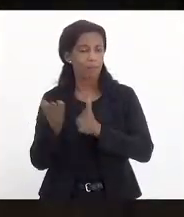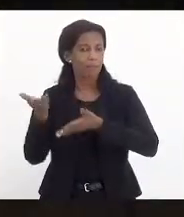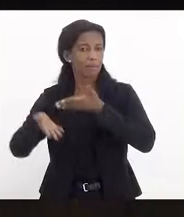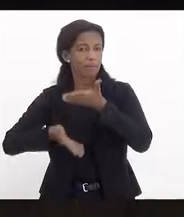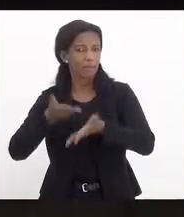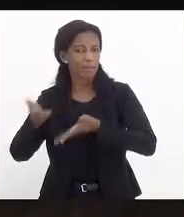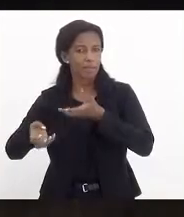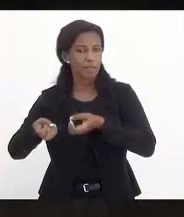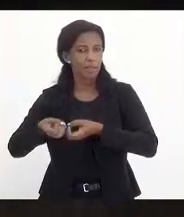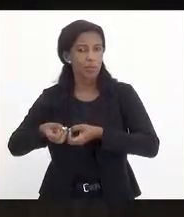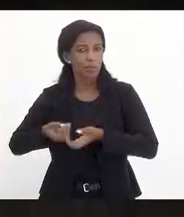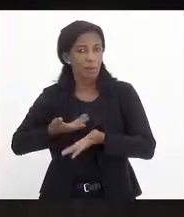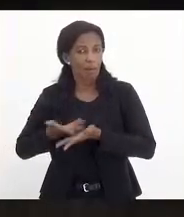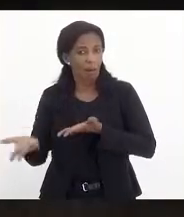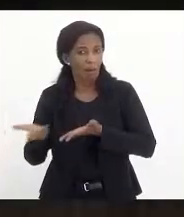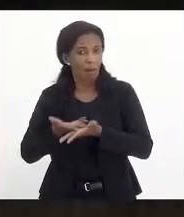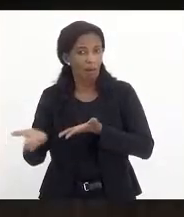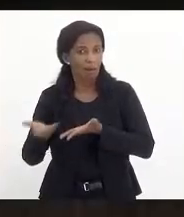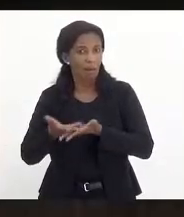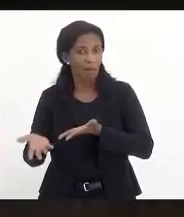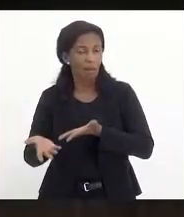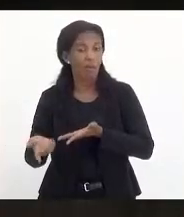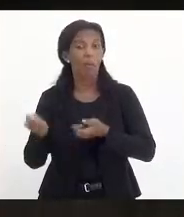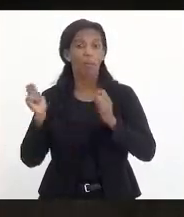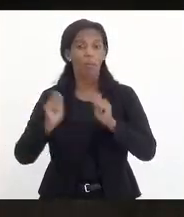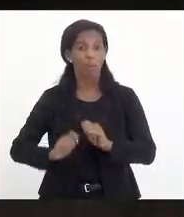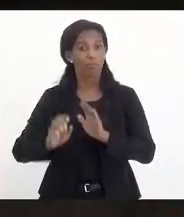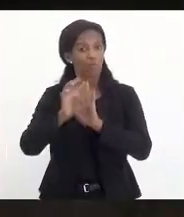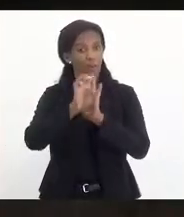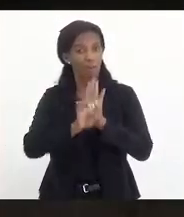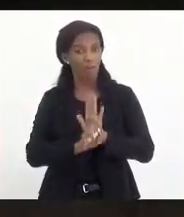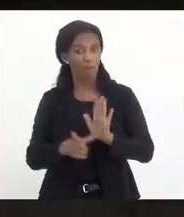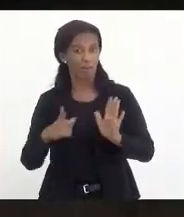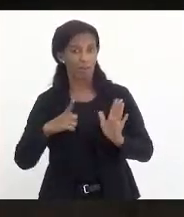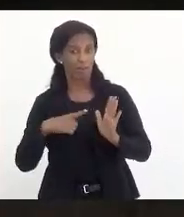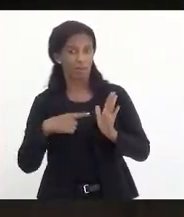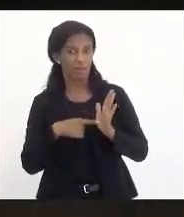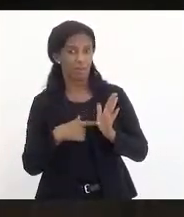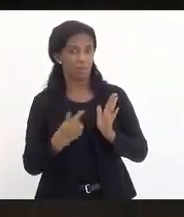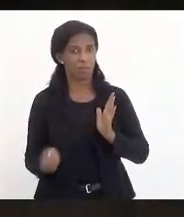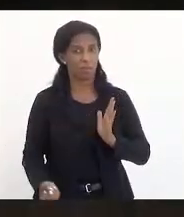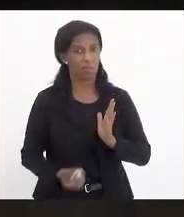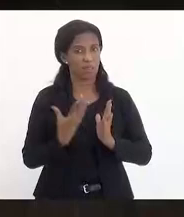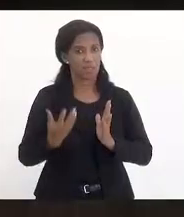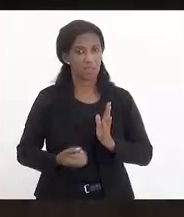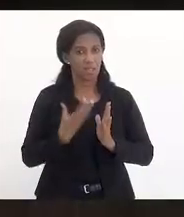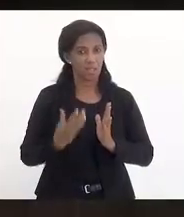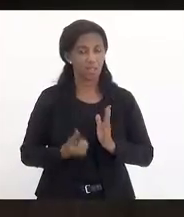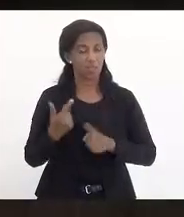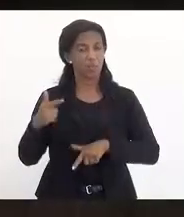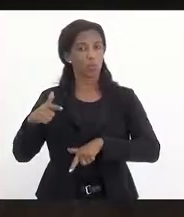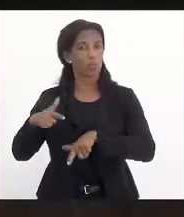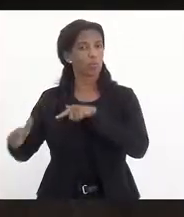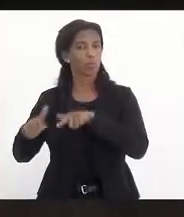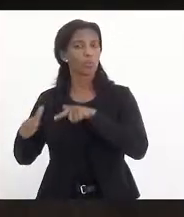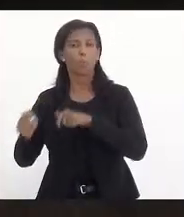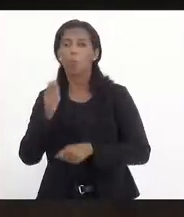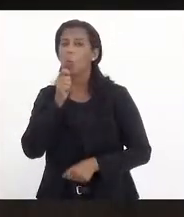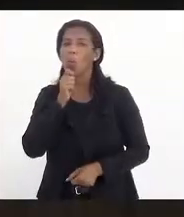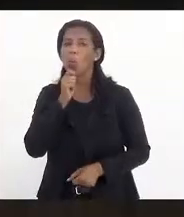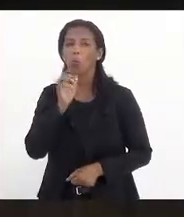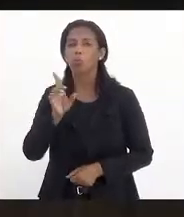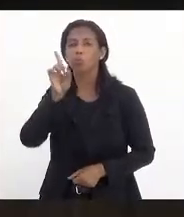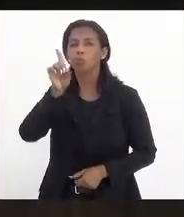sobre despesa, pode ter vício, a emenda poderia ter vício de iniciativa, e os servidores não teriam